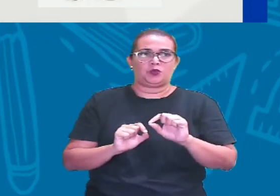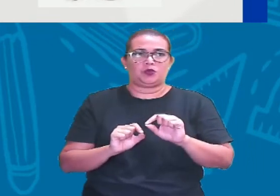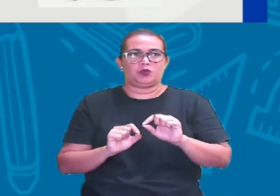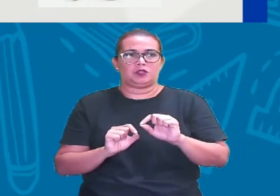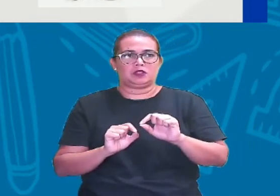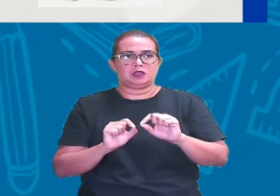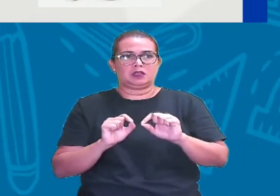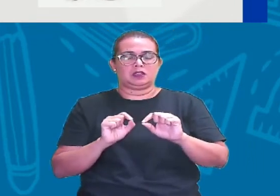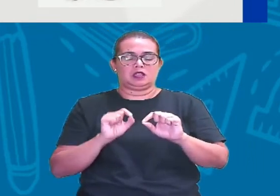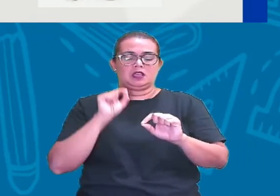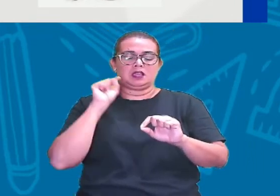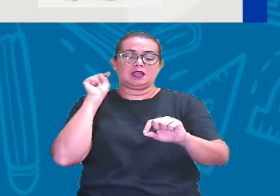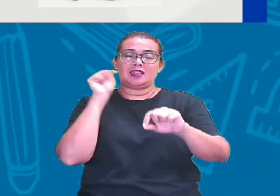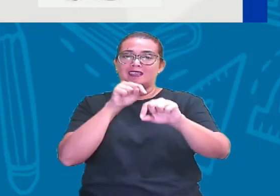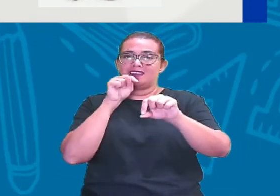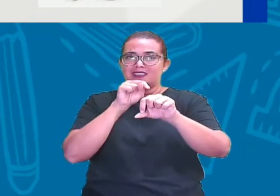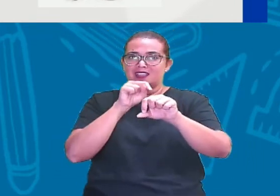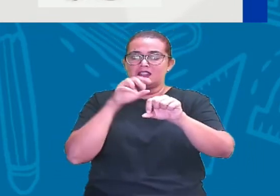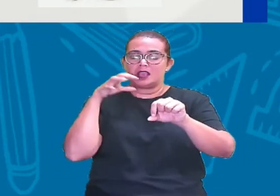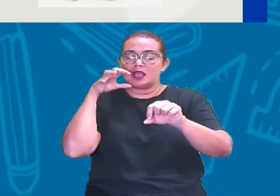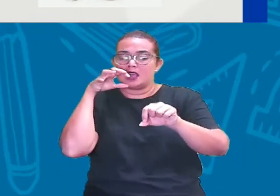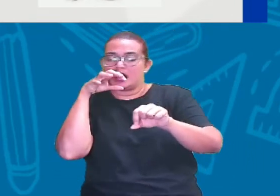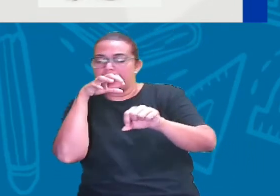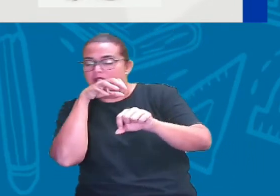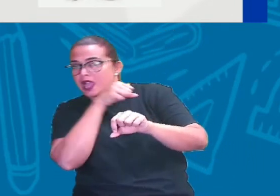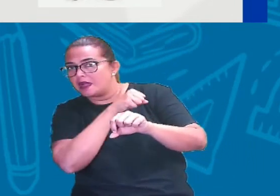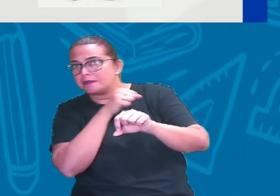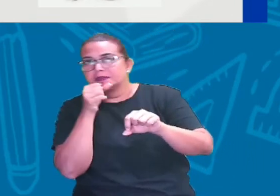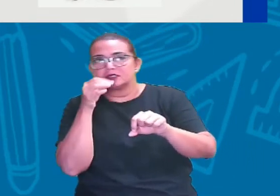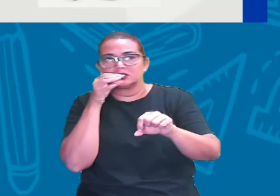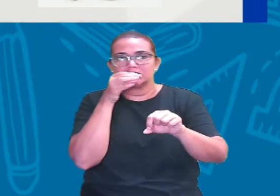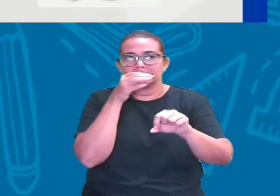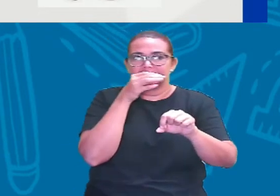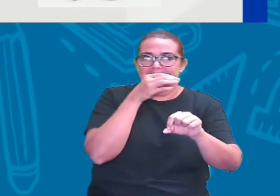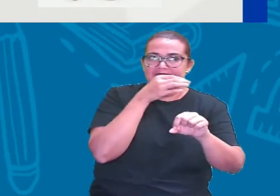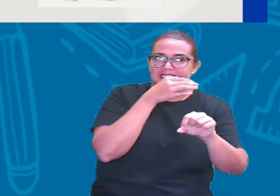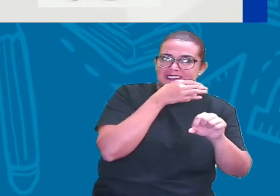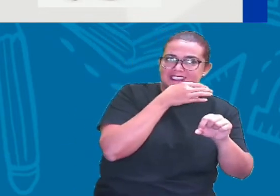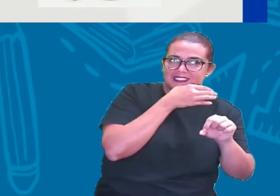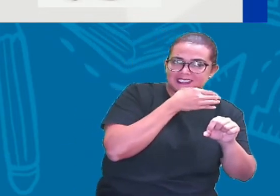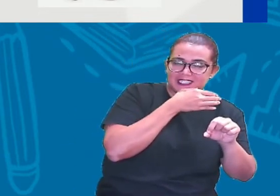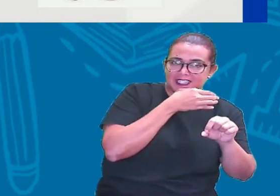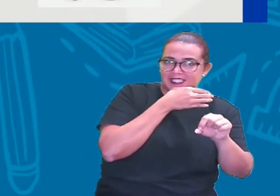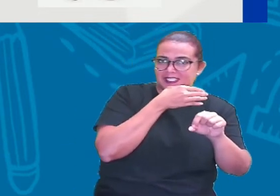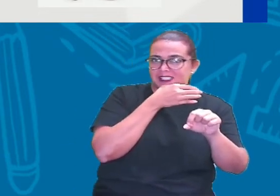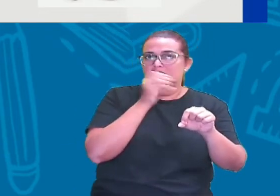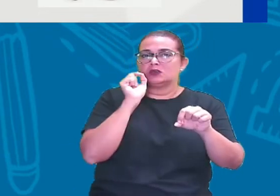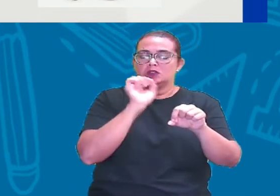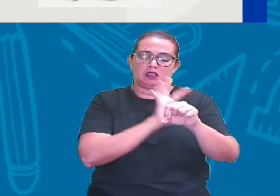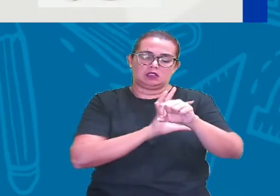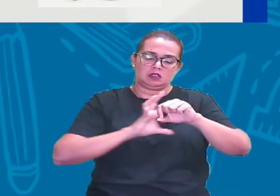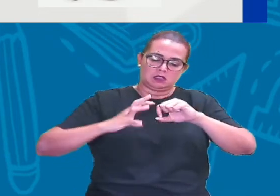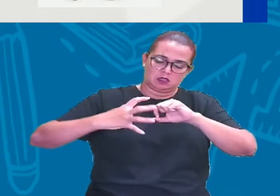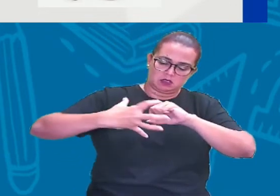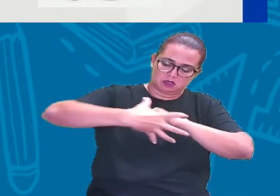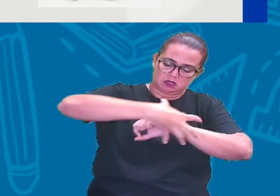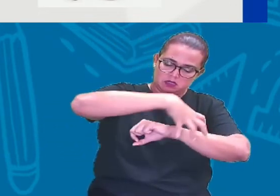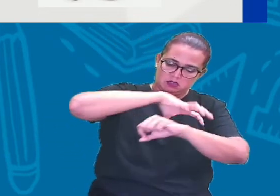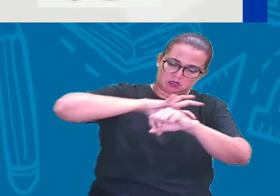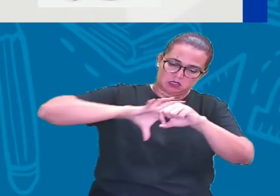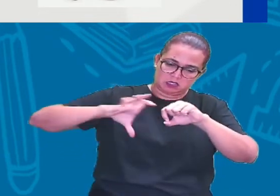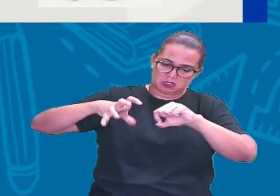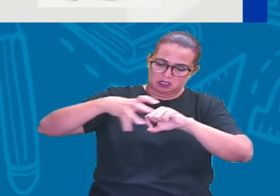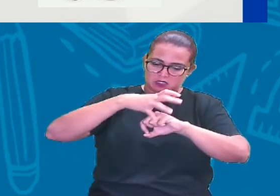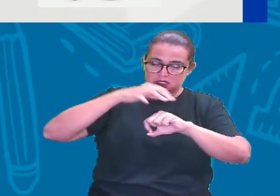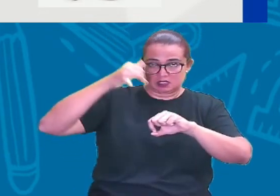sua condutibilidade. Já em relação ao isolante térmico, ele evita a transmissão de calor para o meio ambiente.